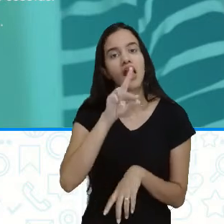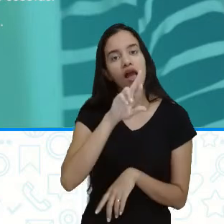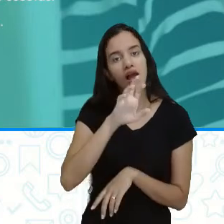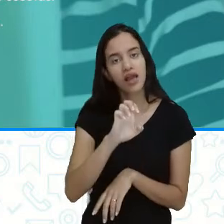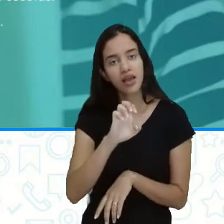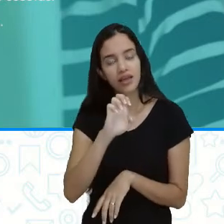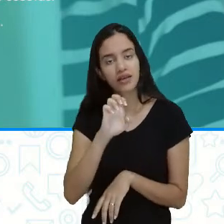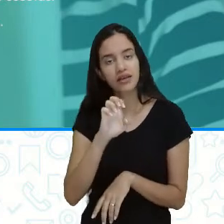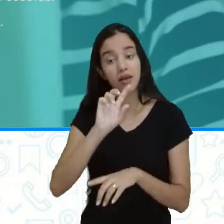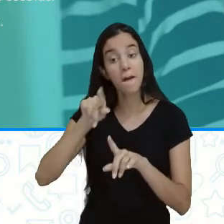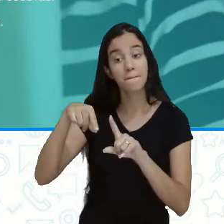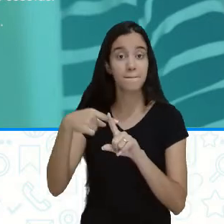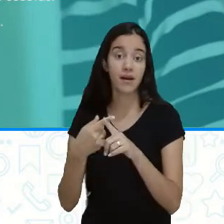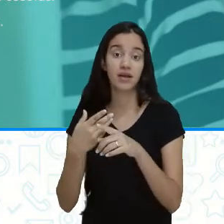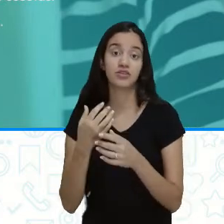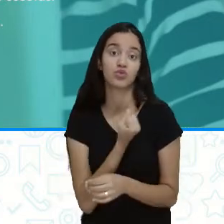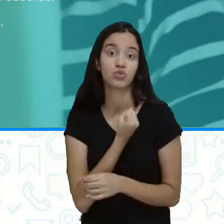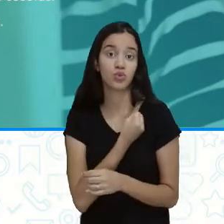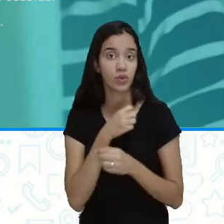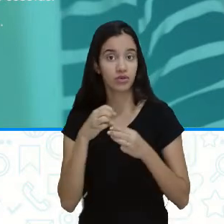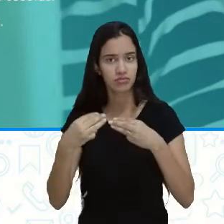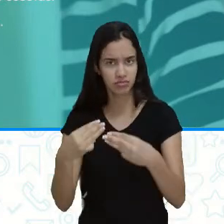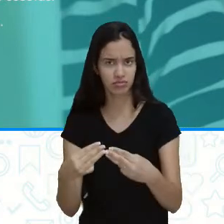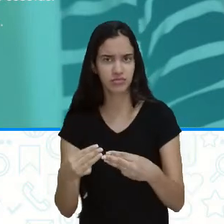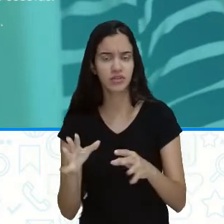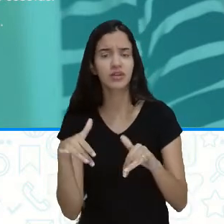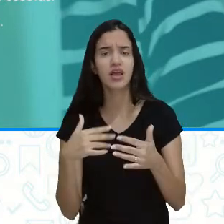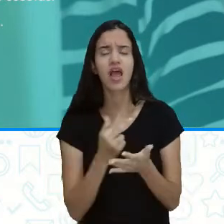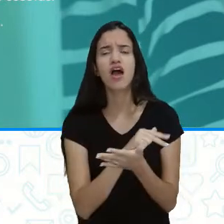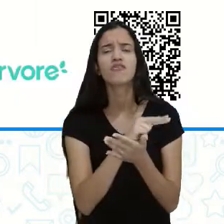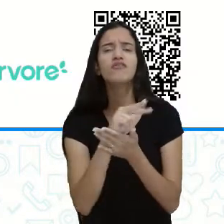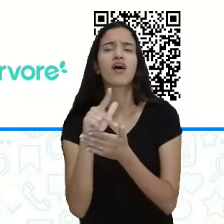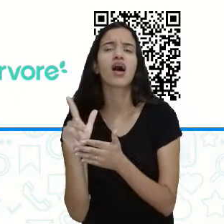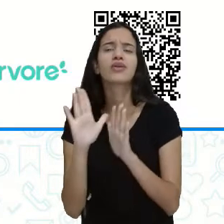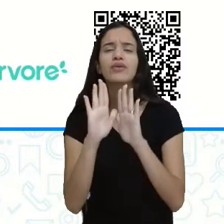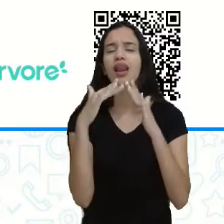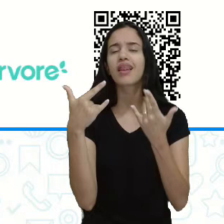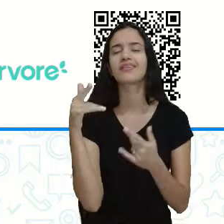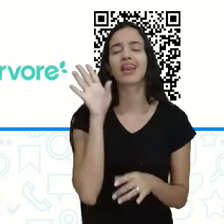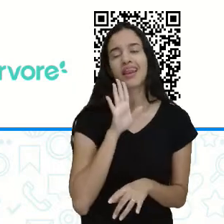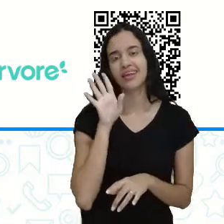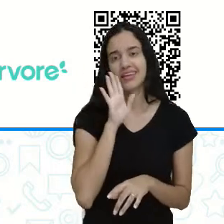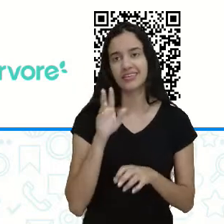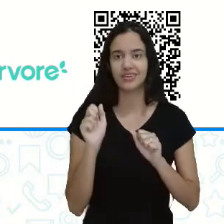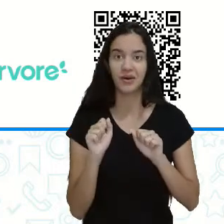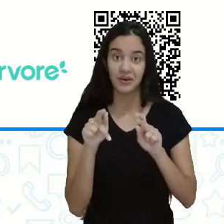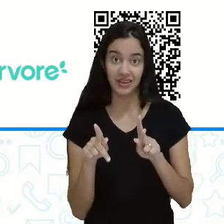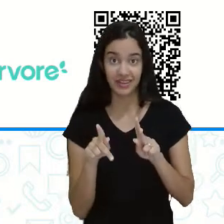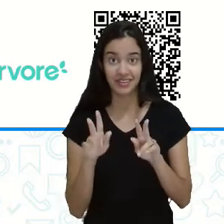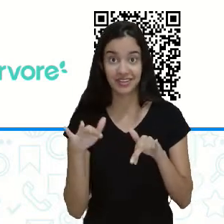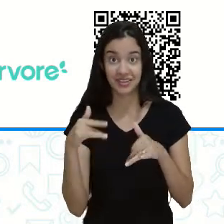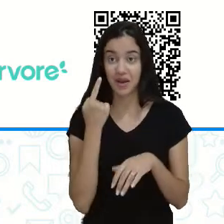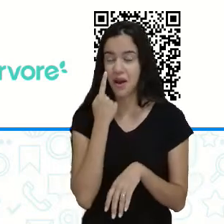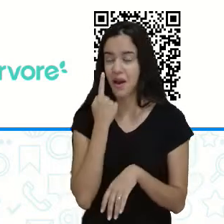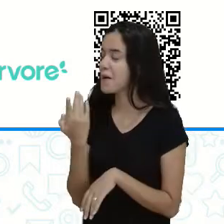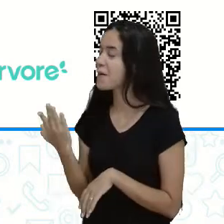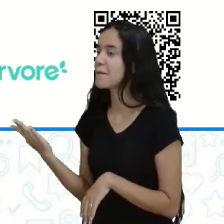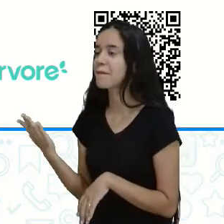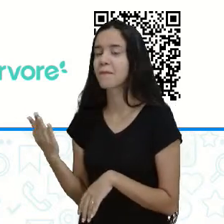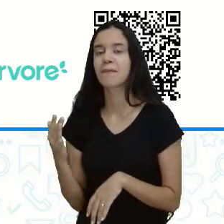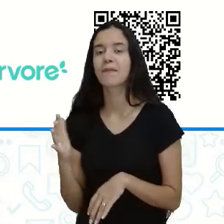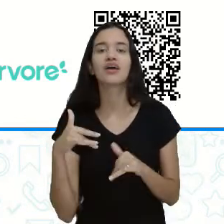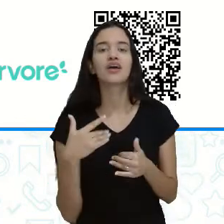sua matrícula e então você terá acesso a uma infinidade de livros muito legais, tá? Olha o livro aí,